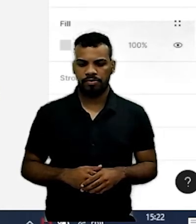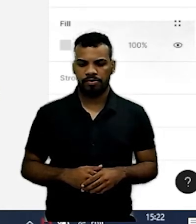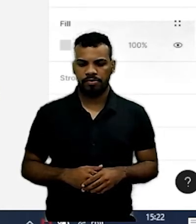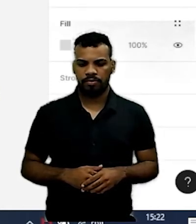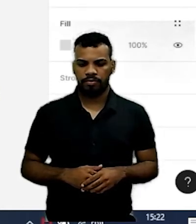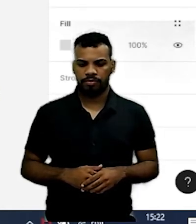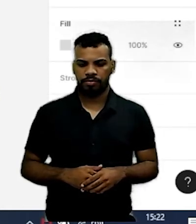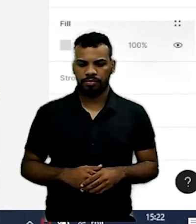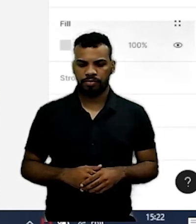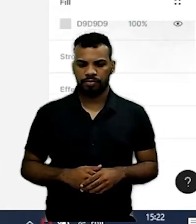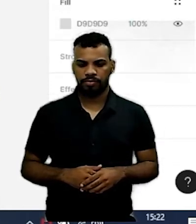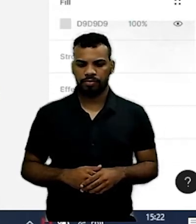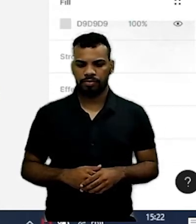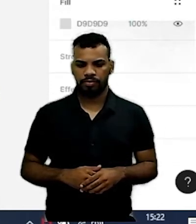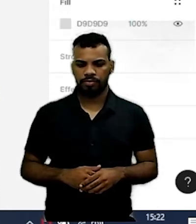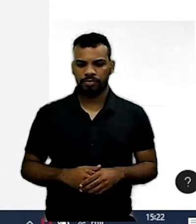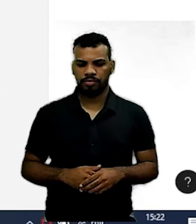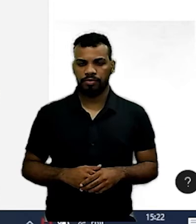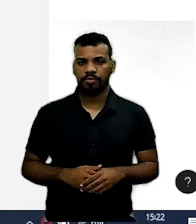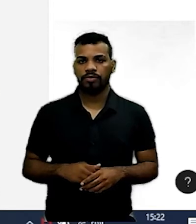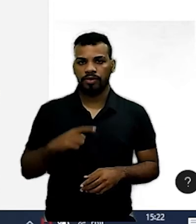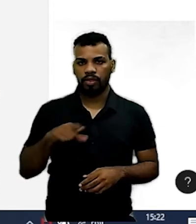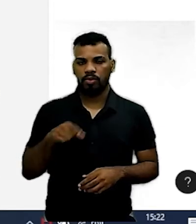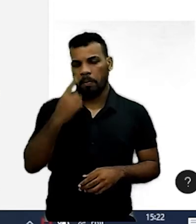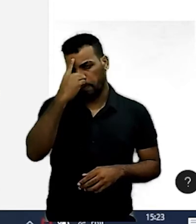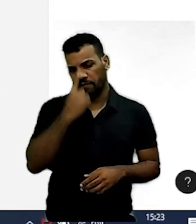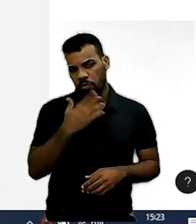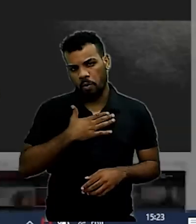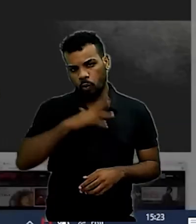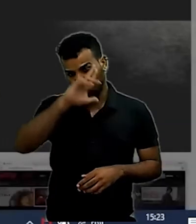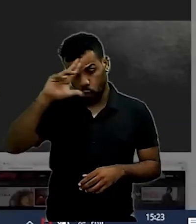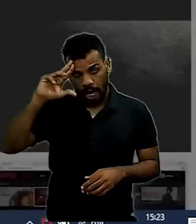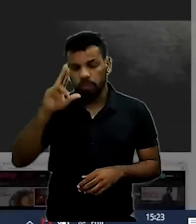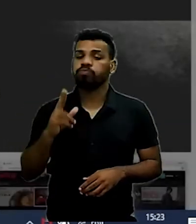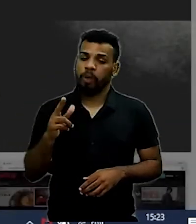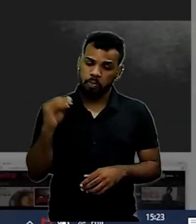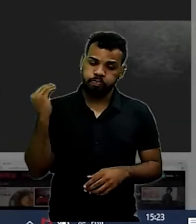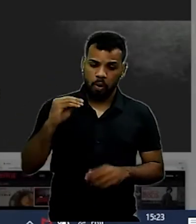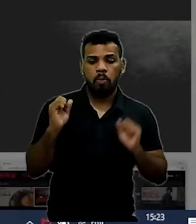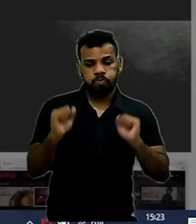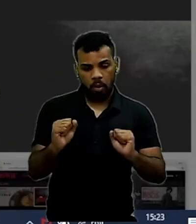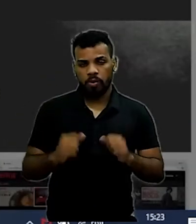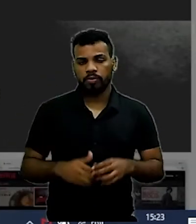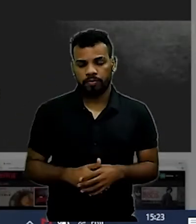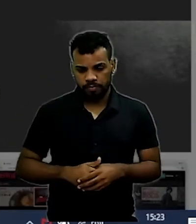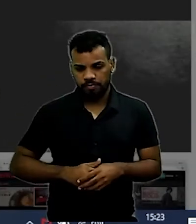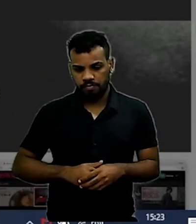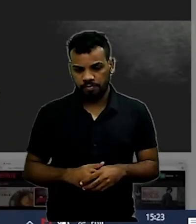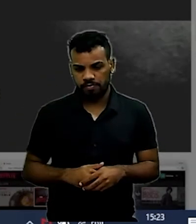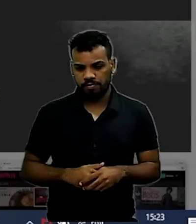fazer o ícone do perfil do meu usuário. Então, vem aqui.